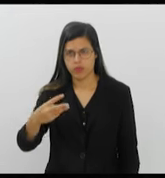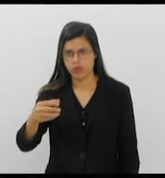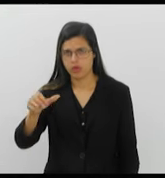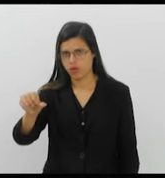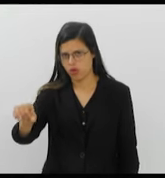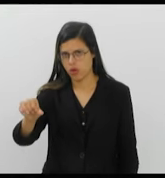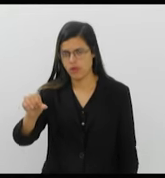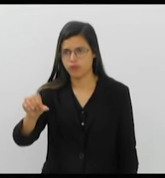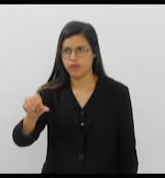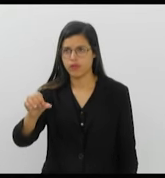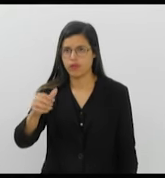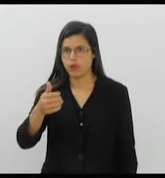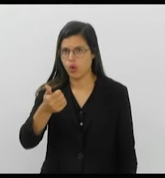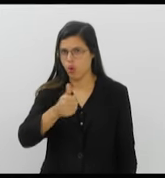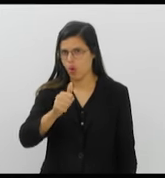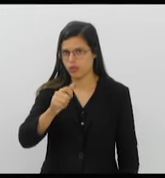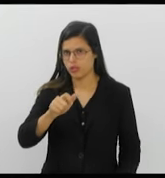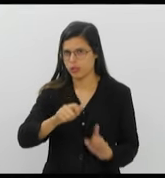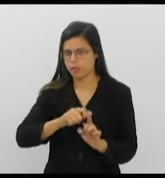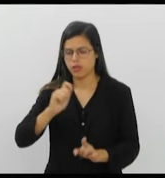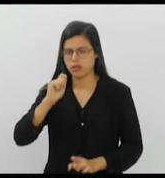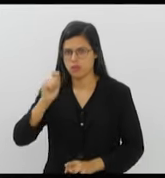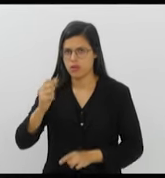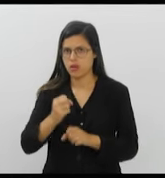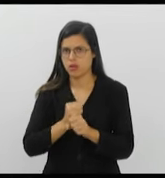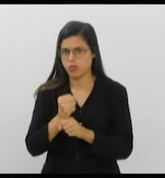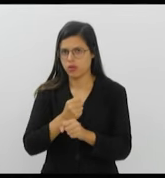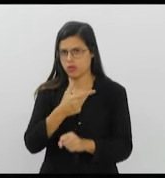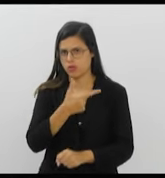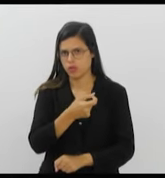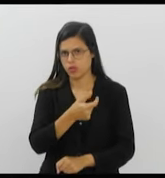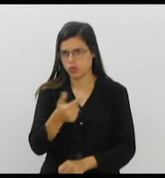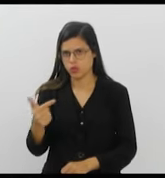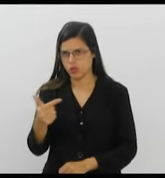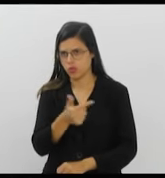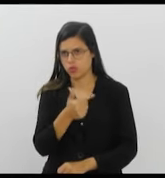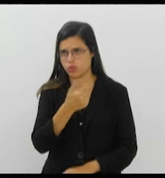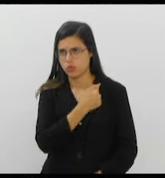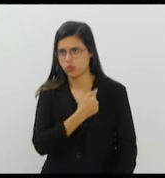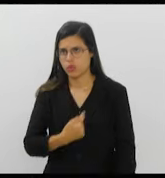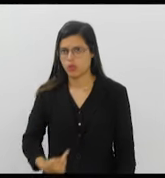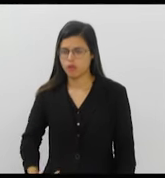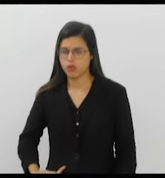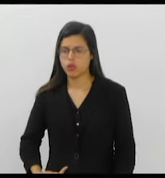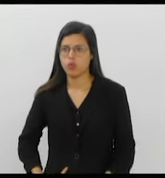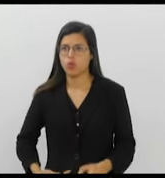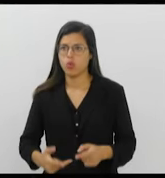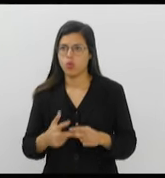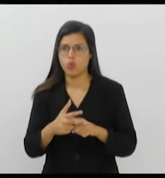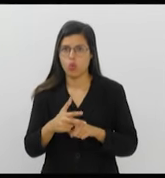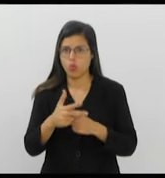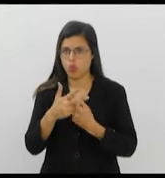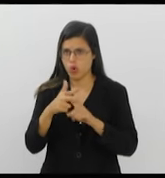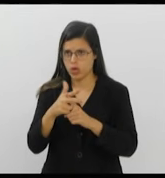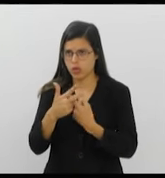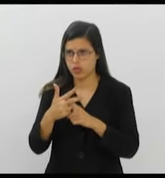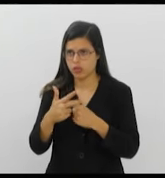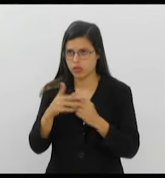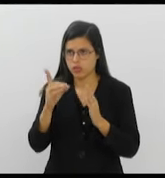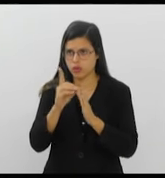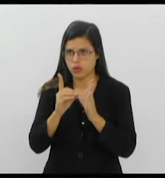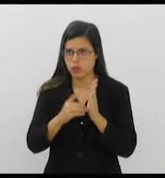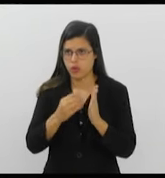48.039, de 11 de abril de 22, vem o governador, edita o decreto